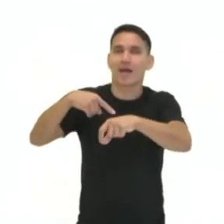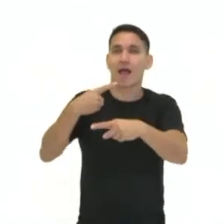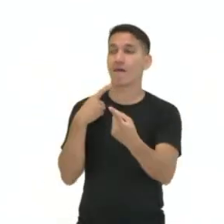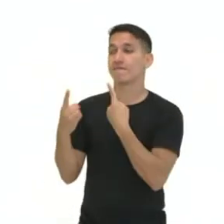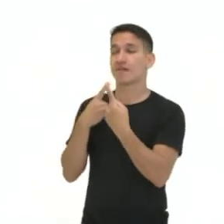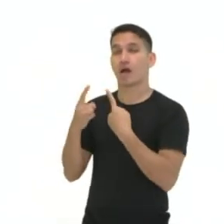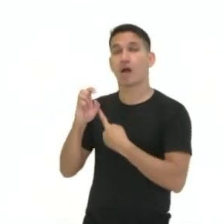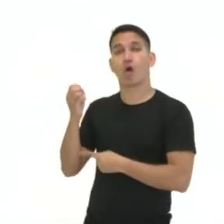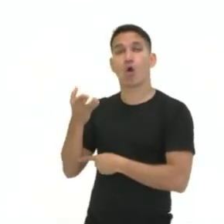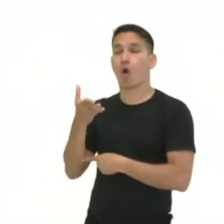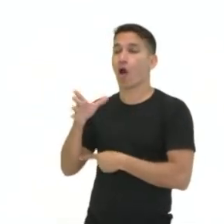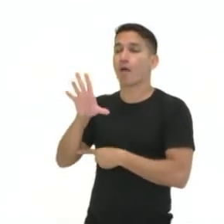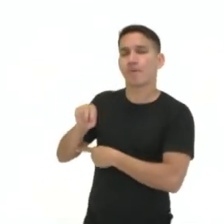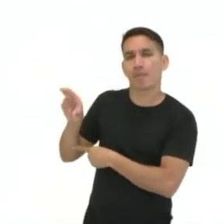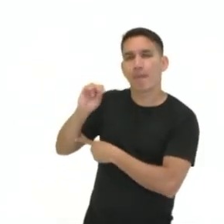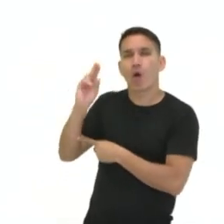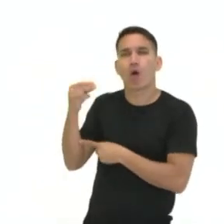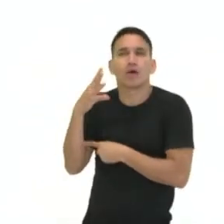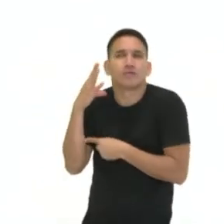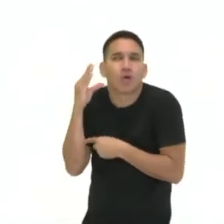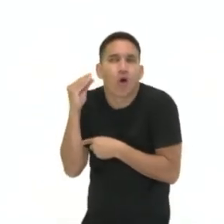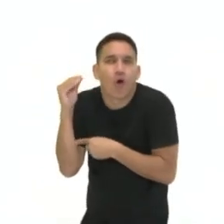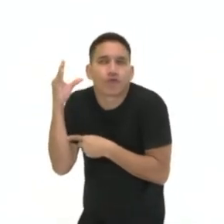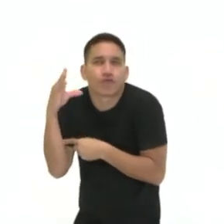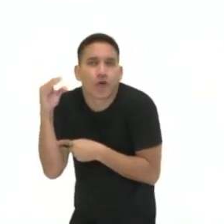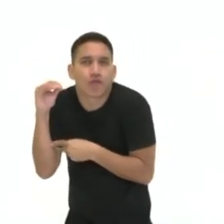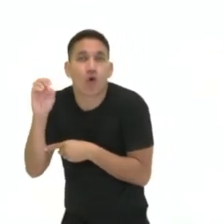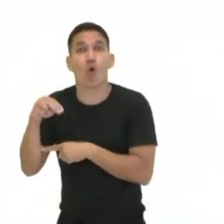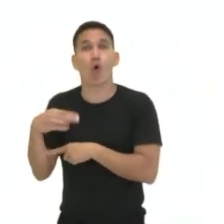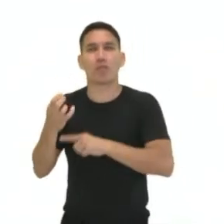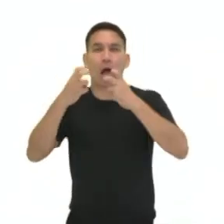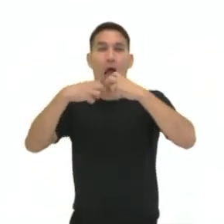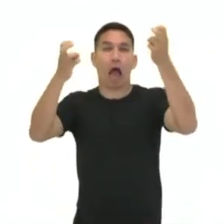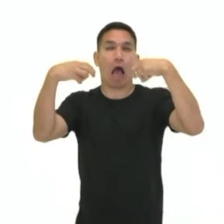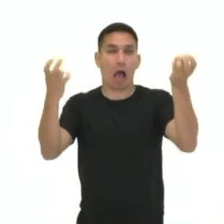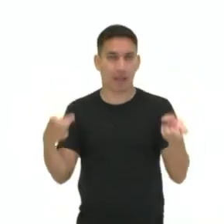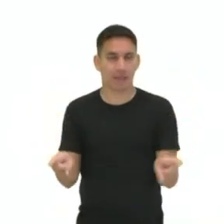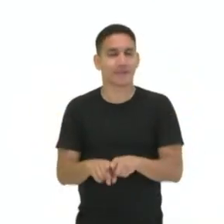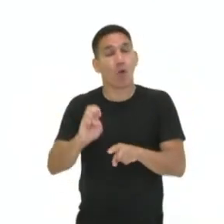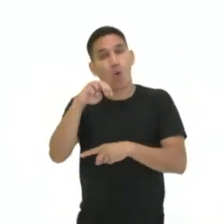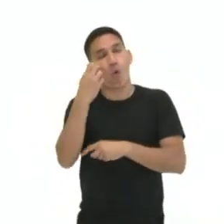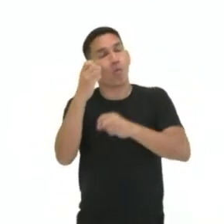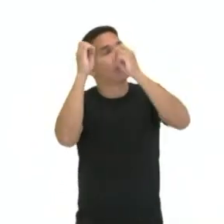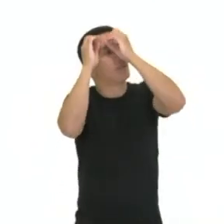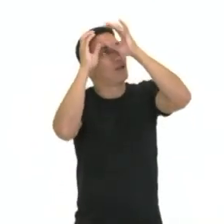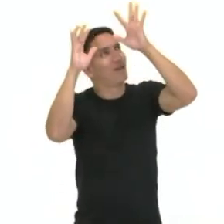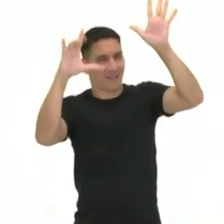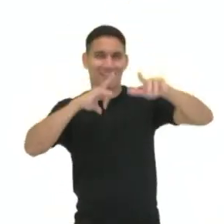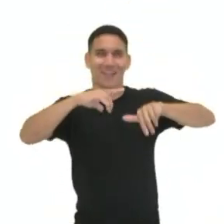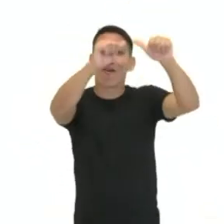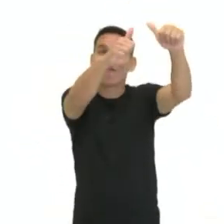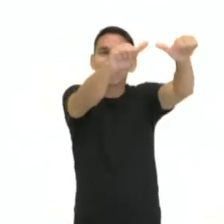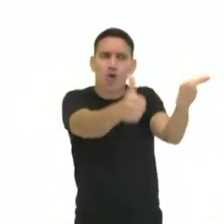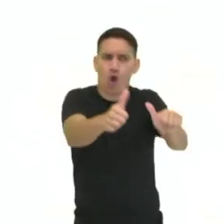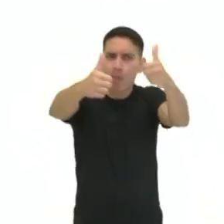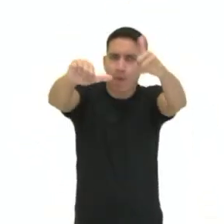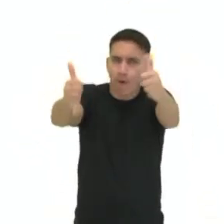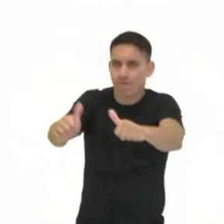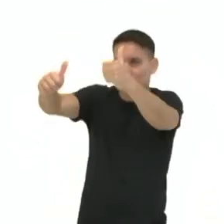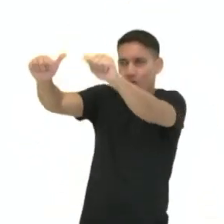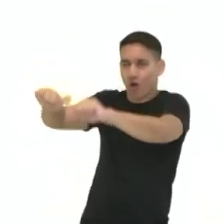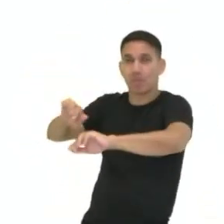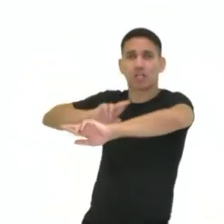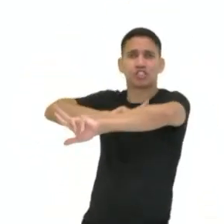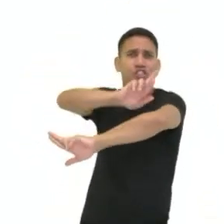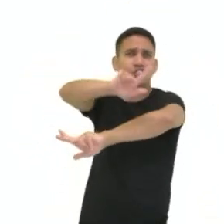ou sussurro, ou grito, etc. Então, observem aqui que nós temos, né, vários formatos de balões, né? Não somente